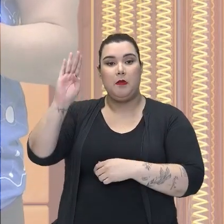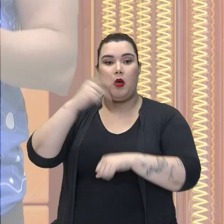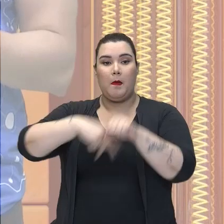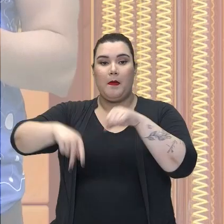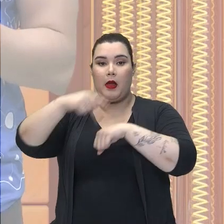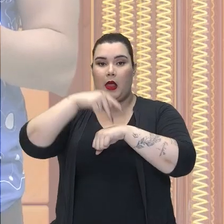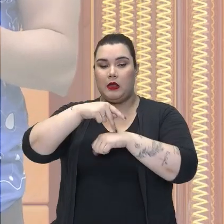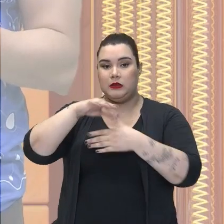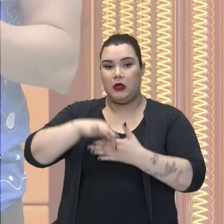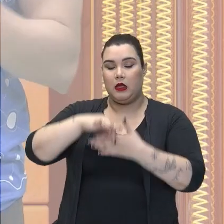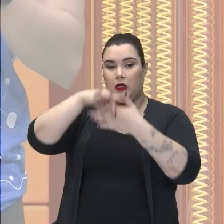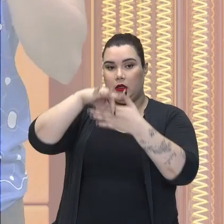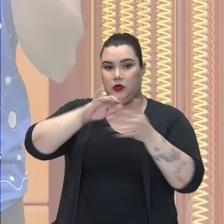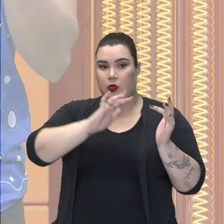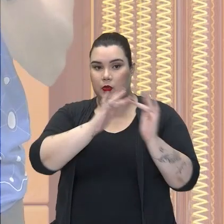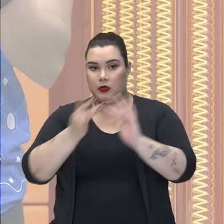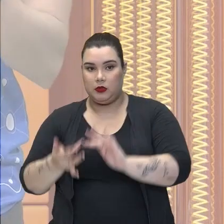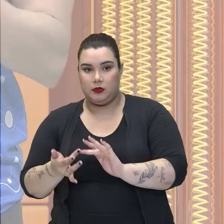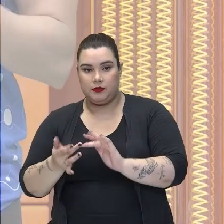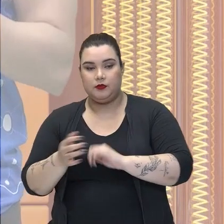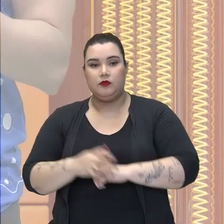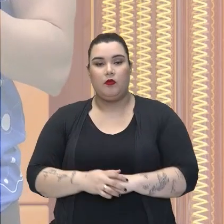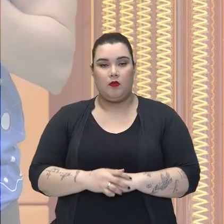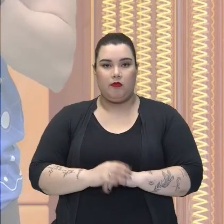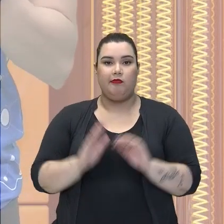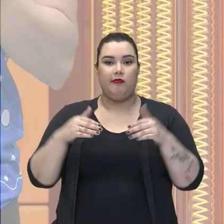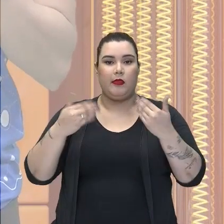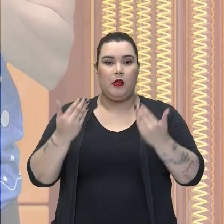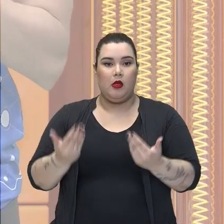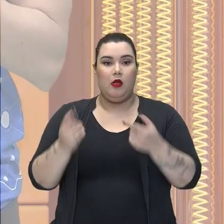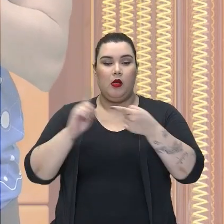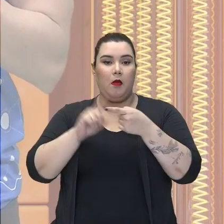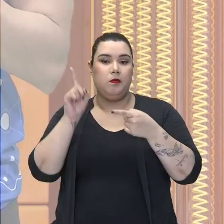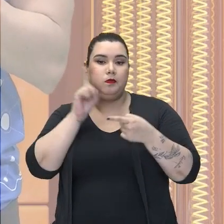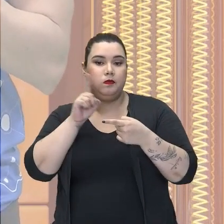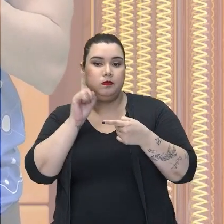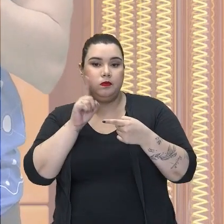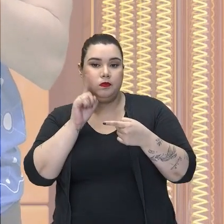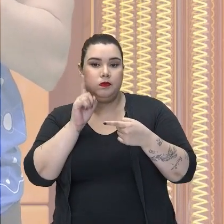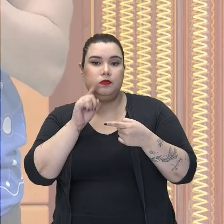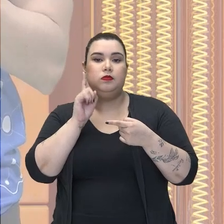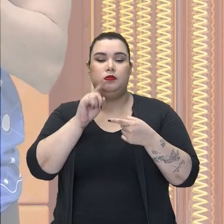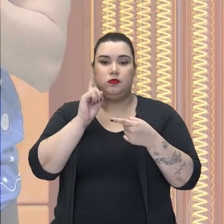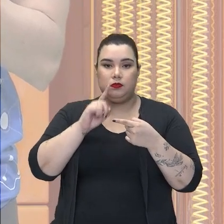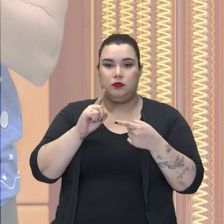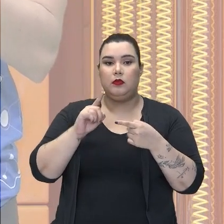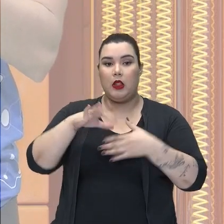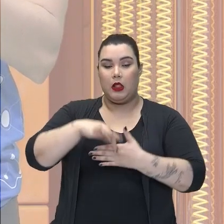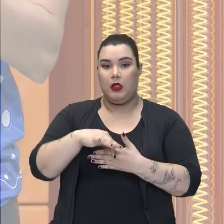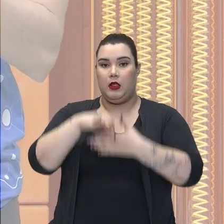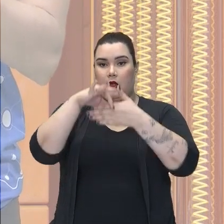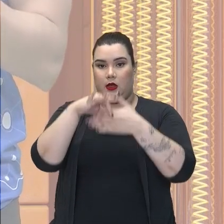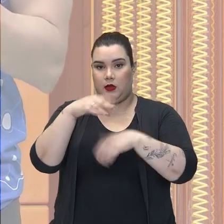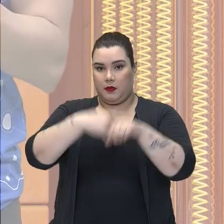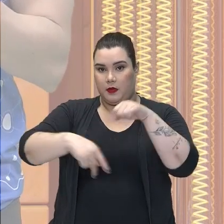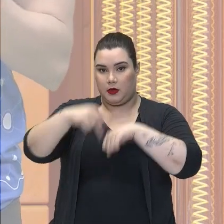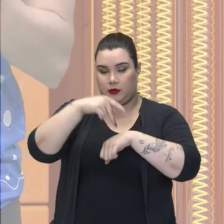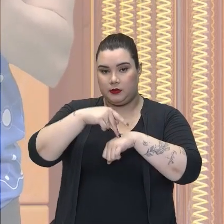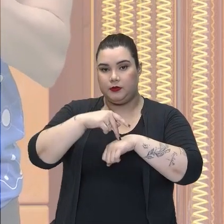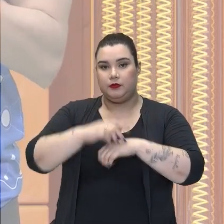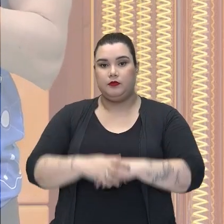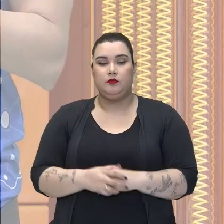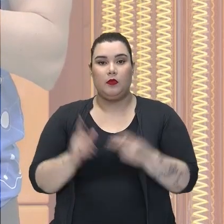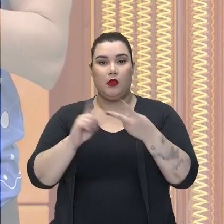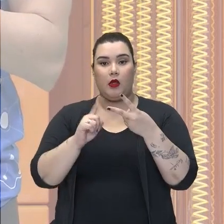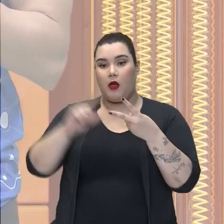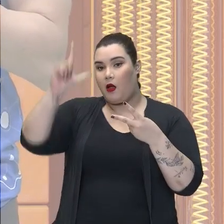nesse contexto, professor? Os líderes, né, mundiais. Os Estados Unidos já figura aí como um líder mundial importante,